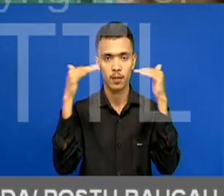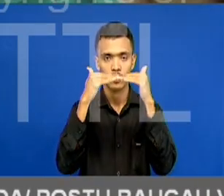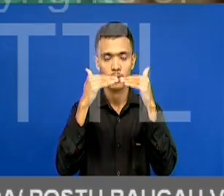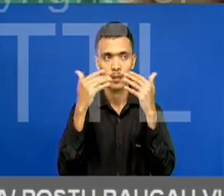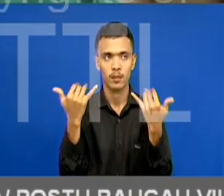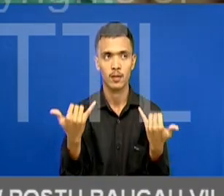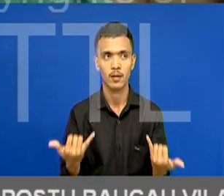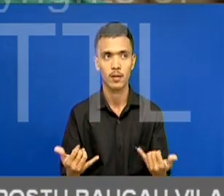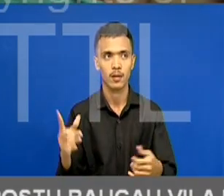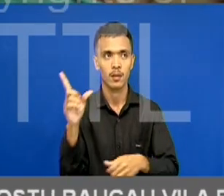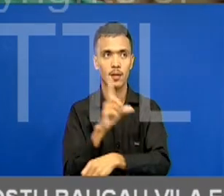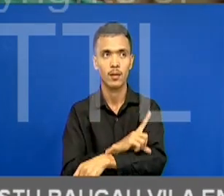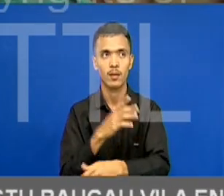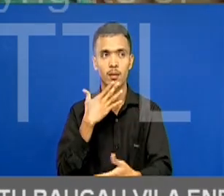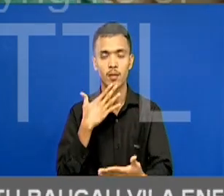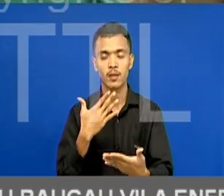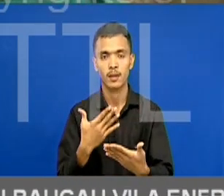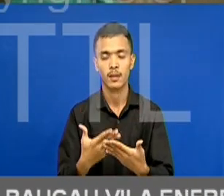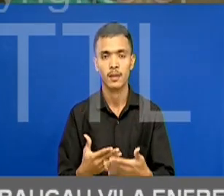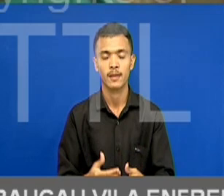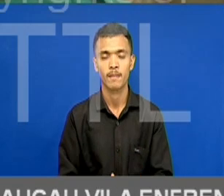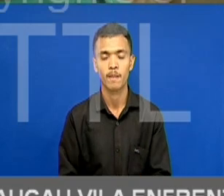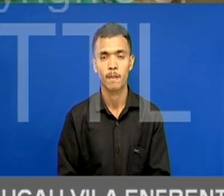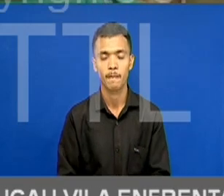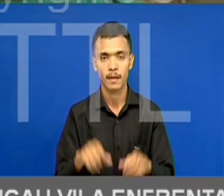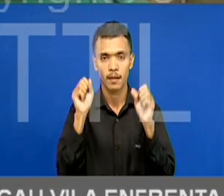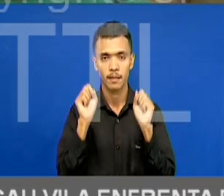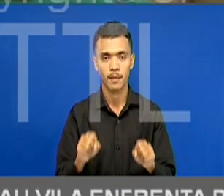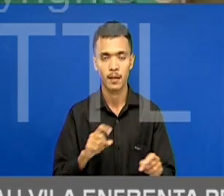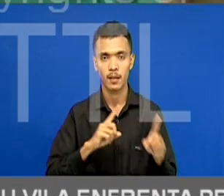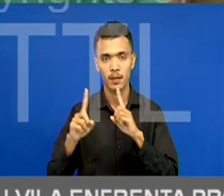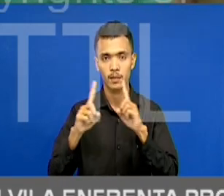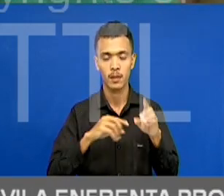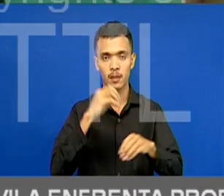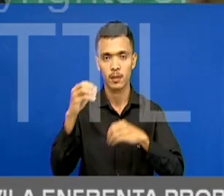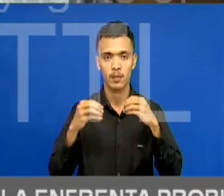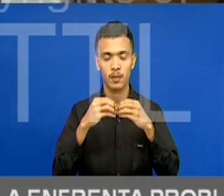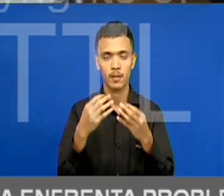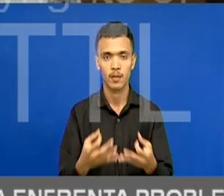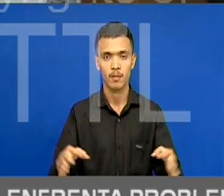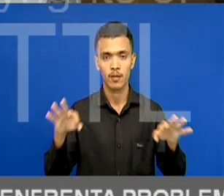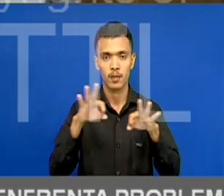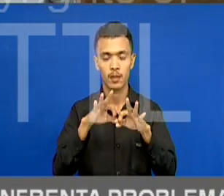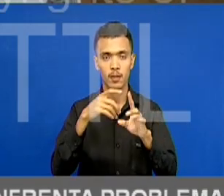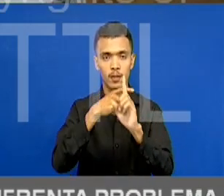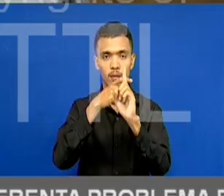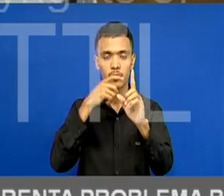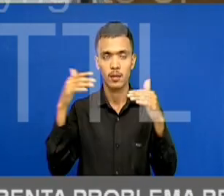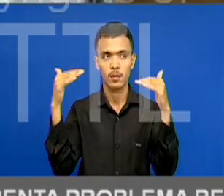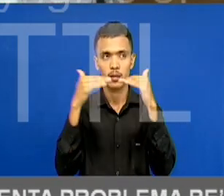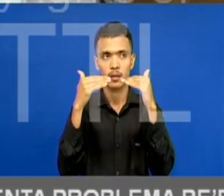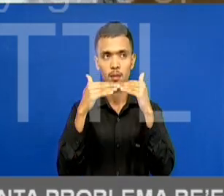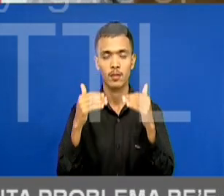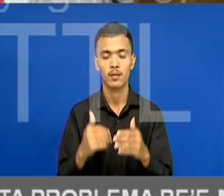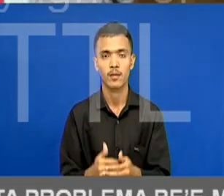Diretor. Loron diak ba ita bocir hoto. Di Sr. Diretor boleh explica tuang kono ba importansia husi encontro nerasi. Diak